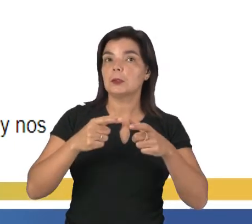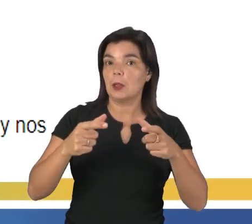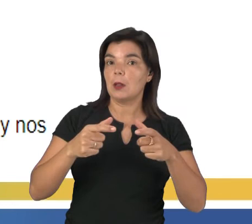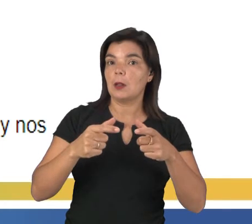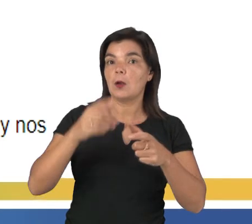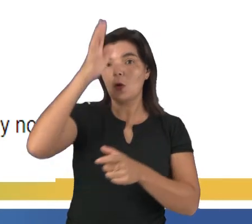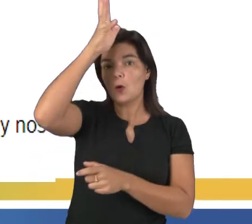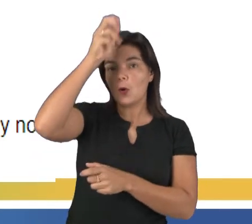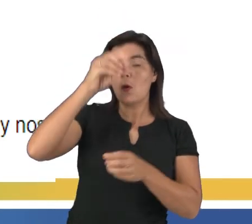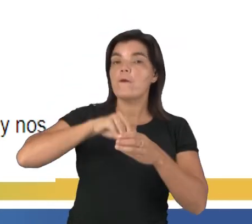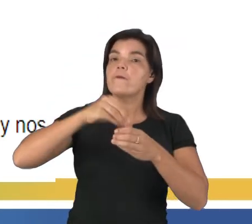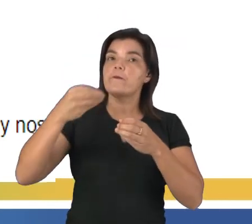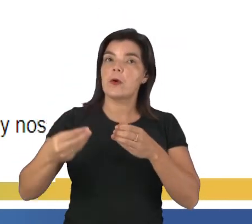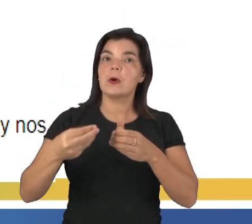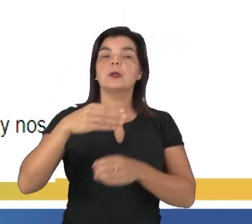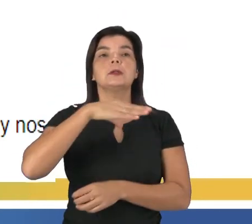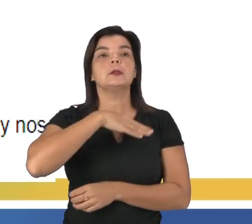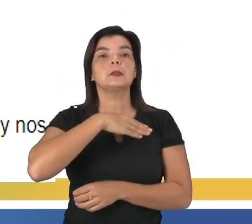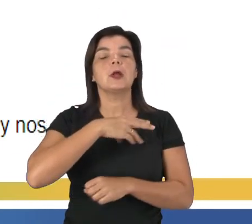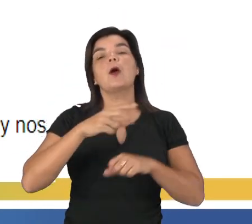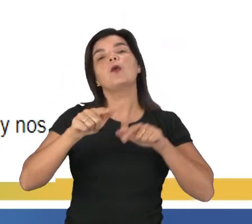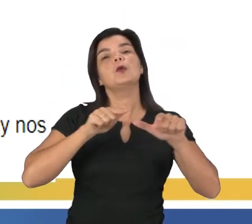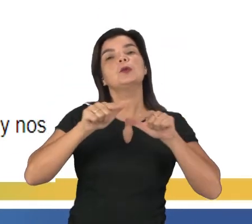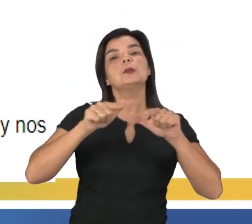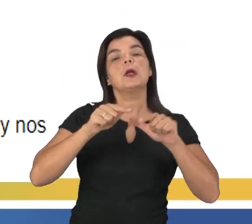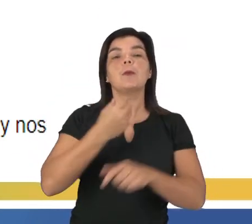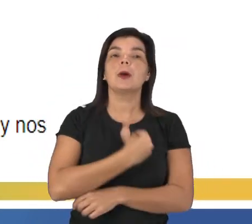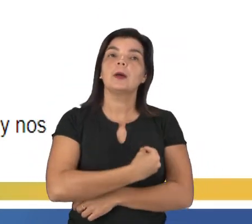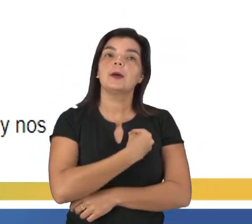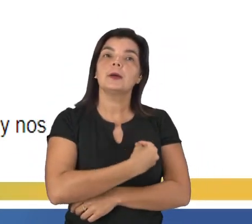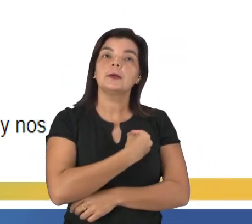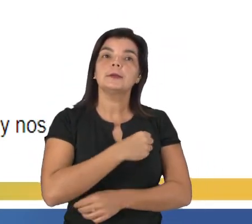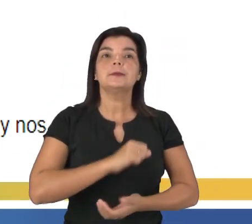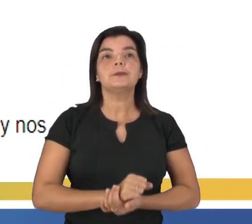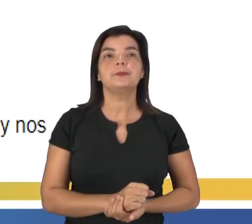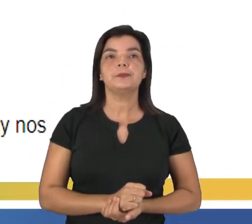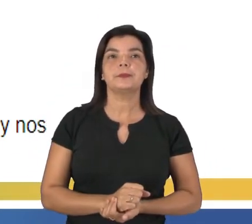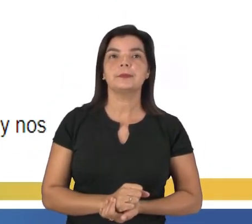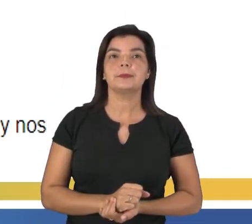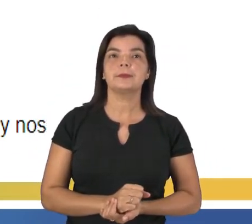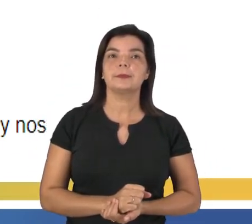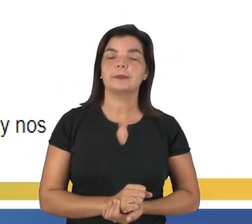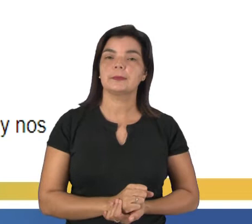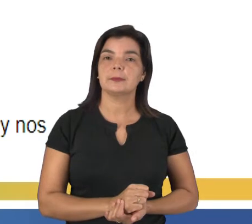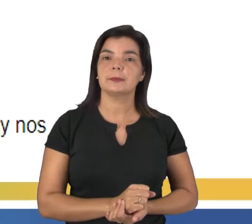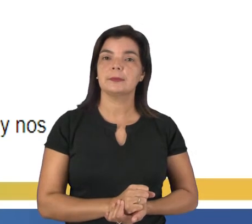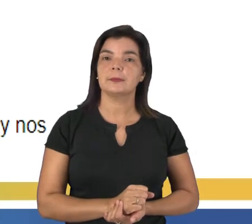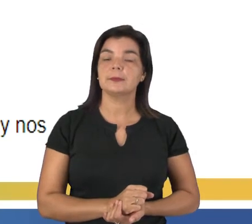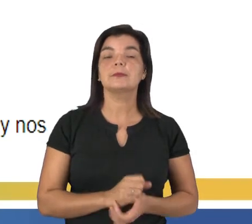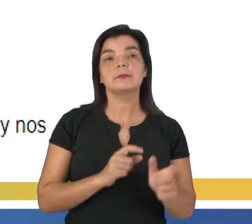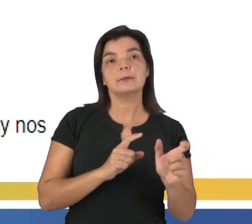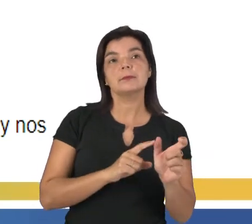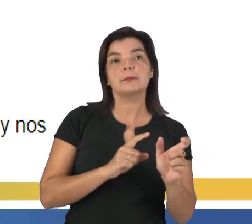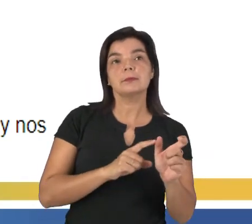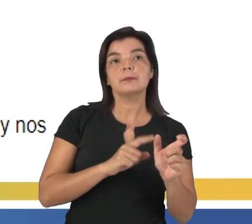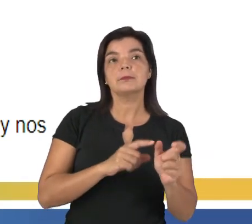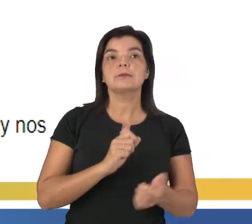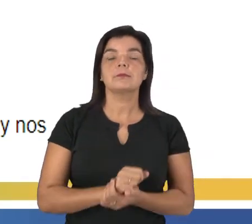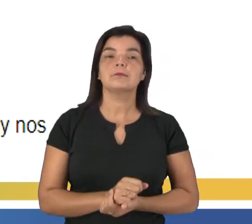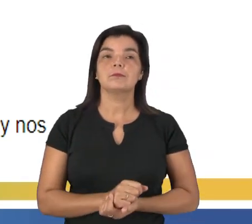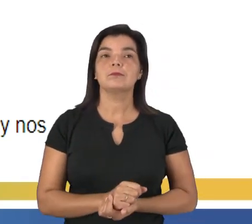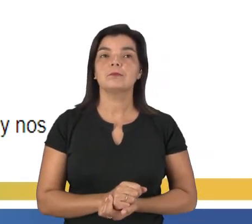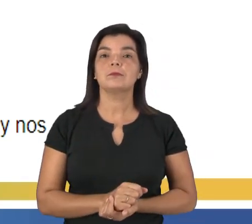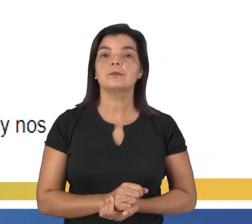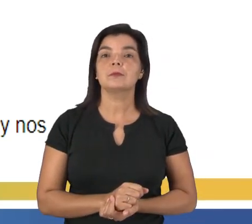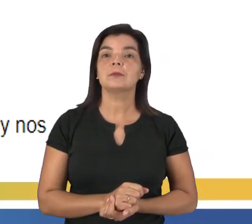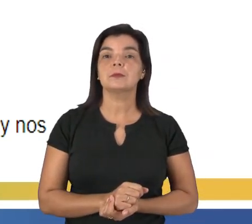granja fora da cidade. Verbo trabalhar no presente, eu. E no caso, né? Ricardo, eu